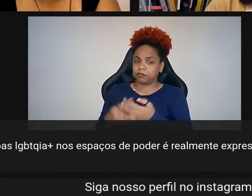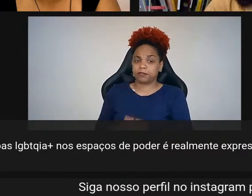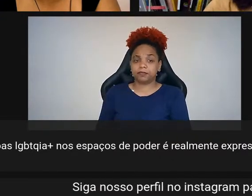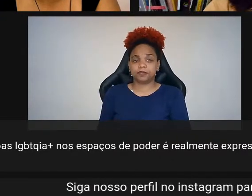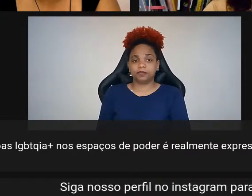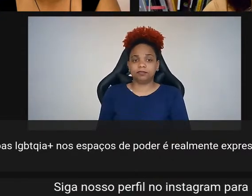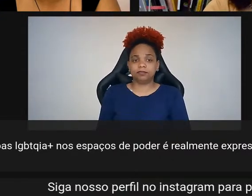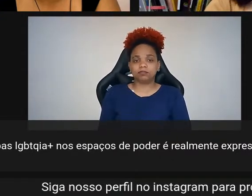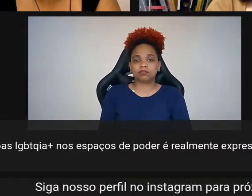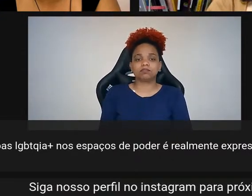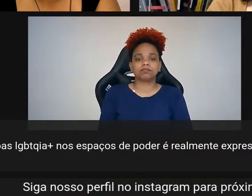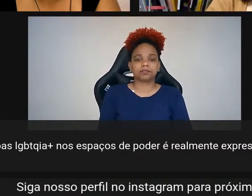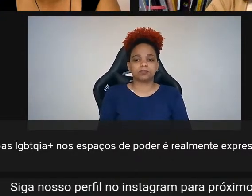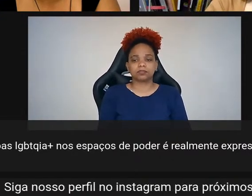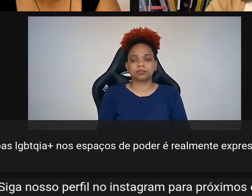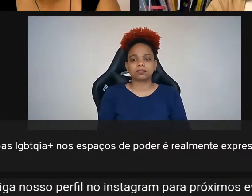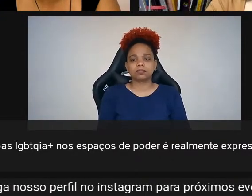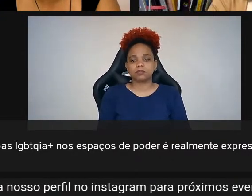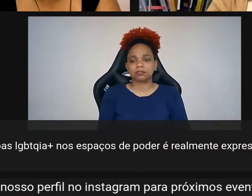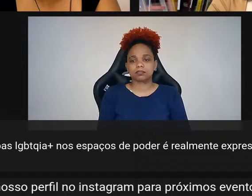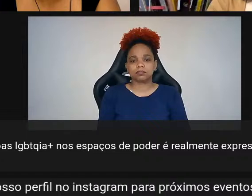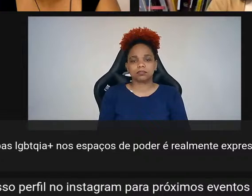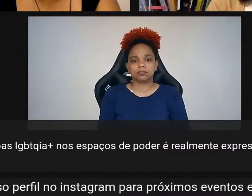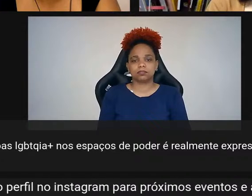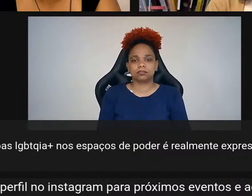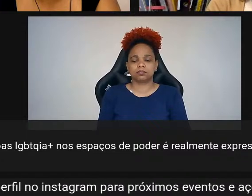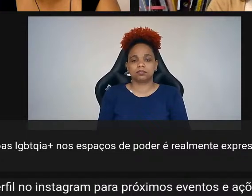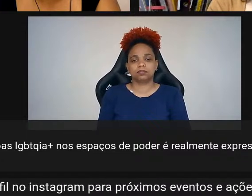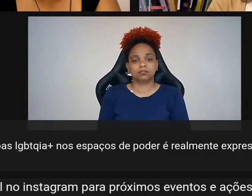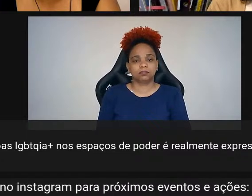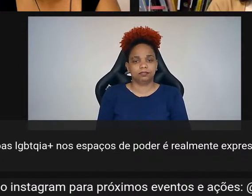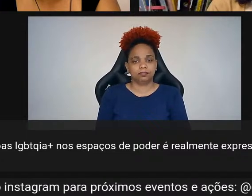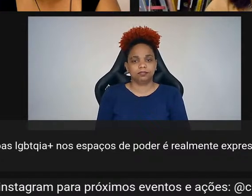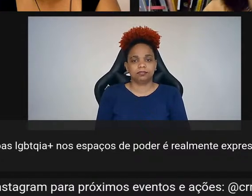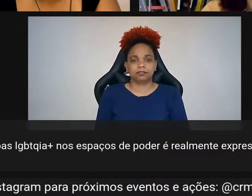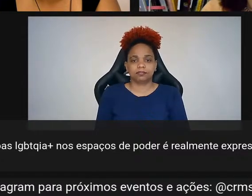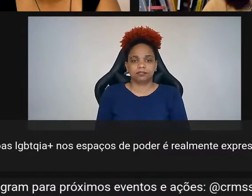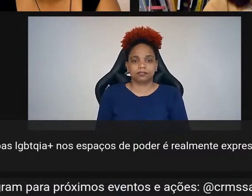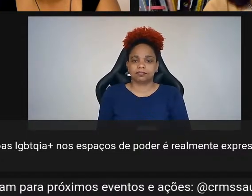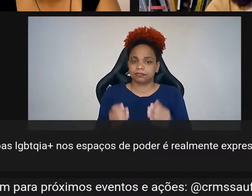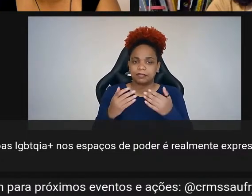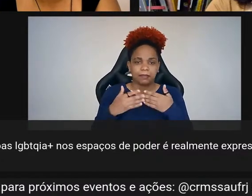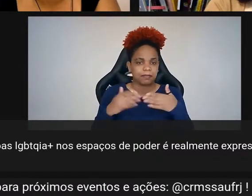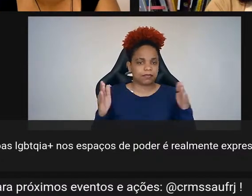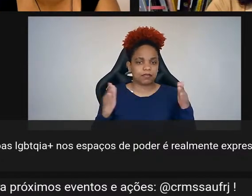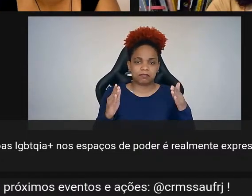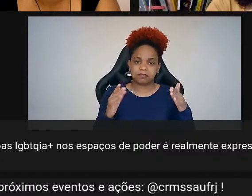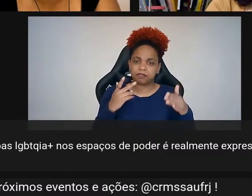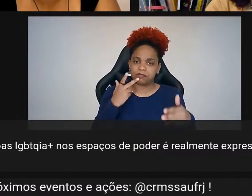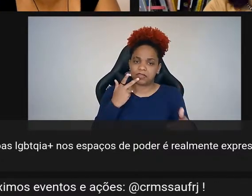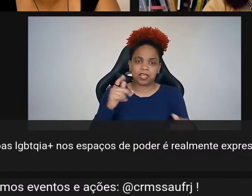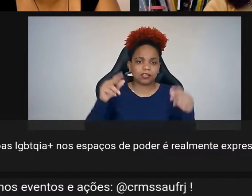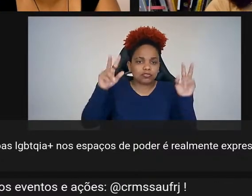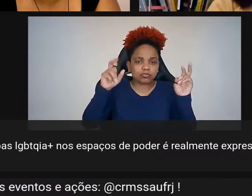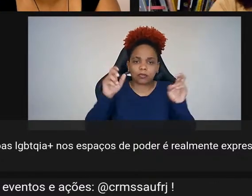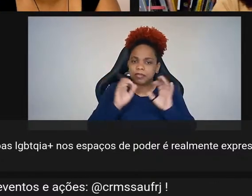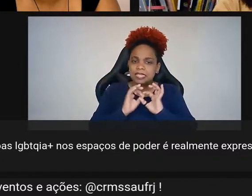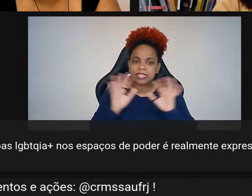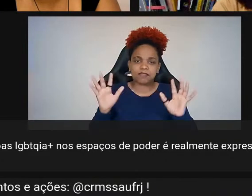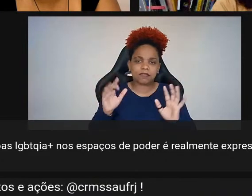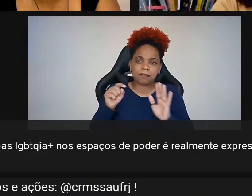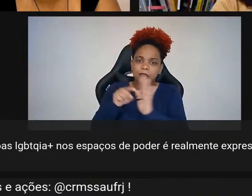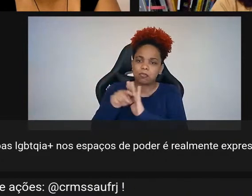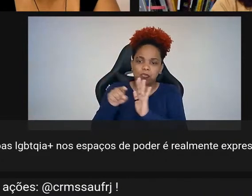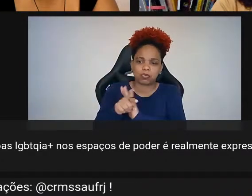Você, a gente queria assim que abrir o espaço aqui para você falar do que você quiser. Por enquanto não temos novas